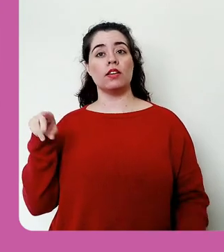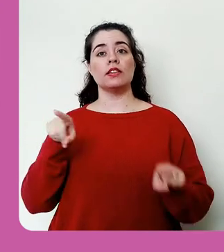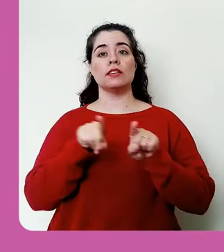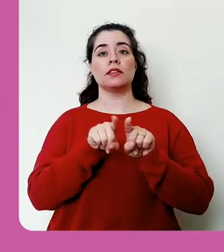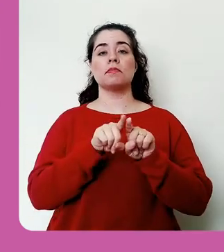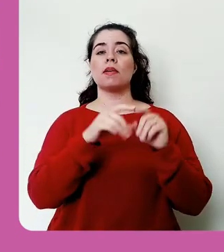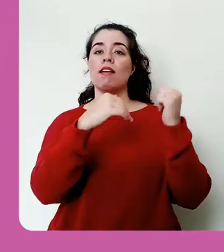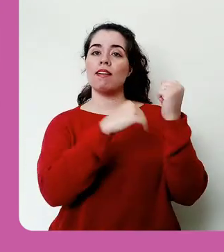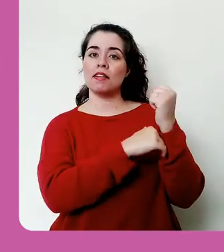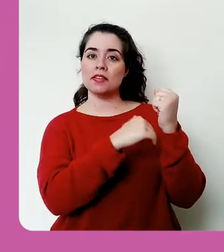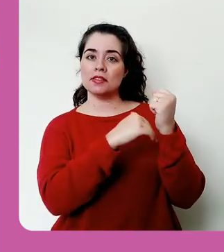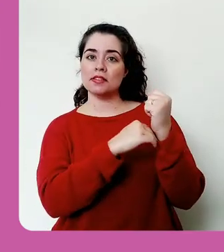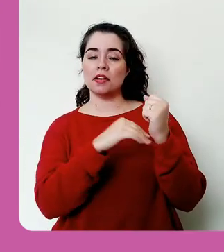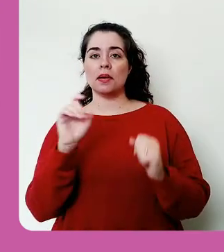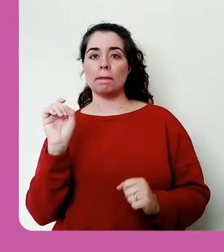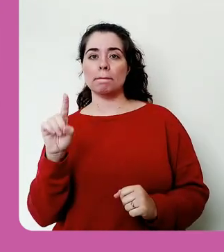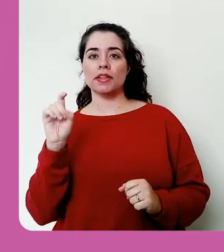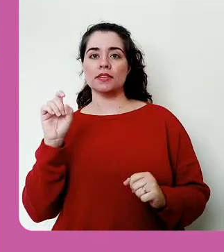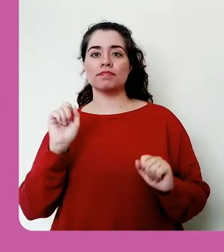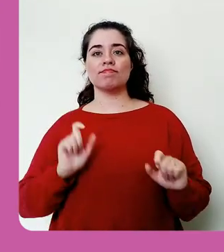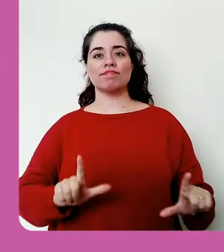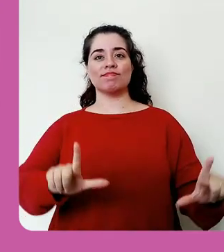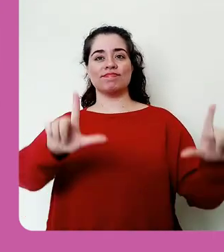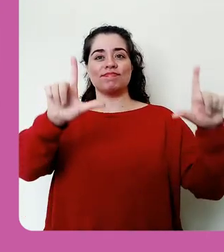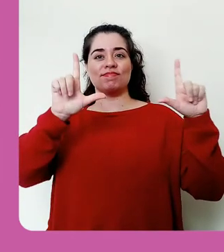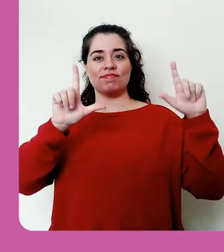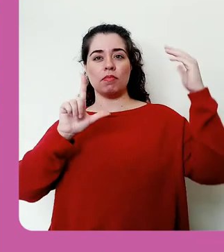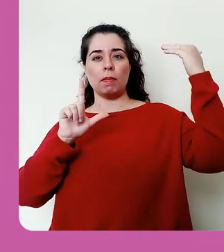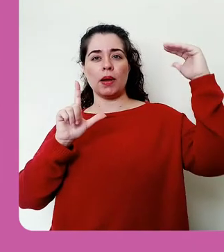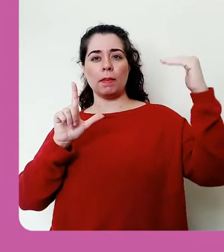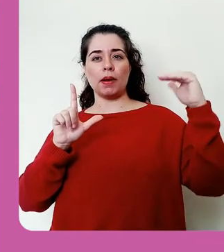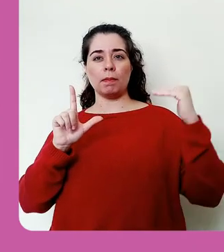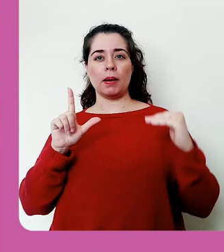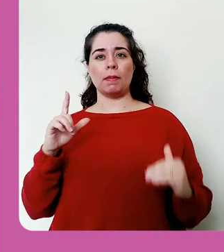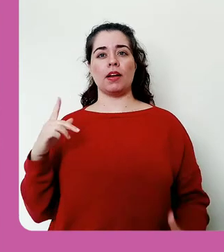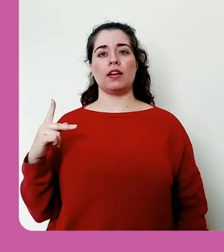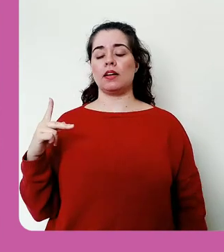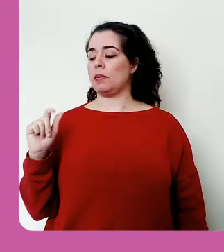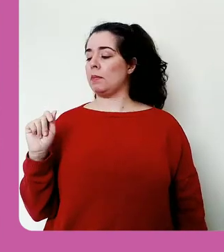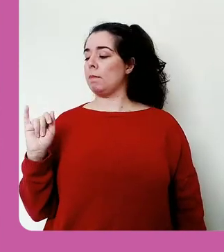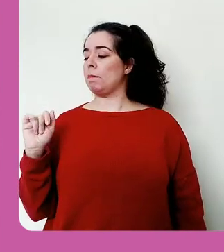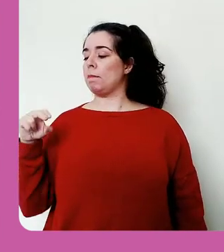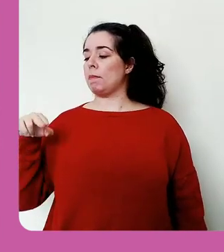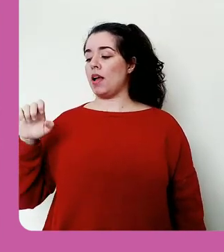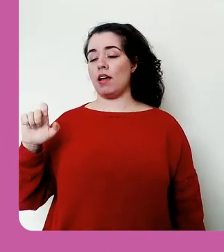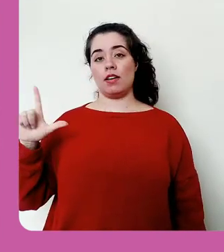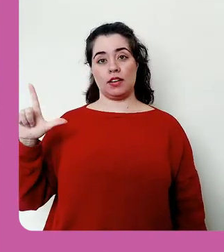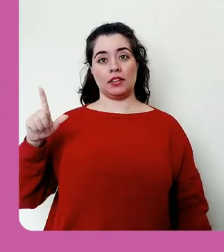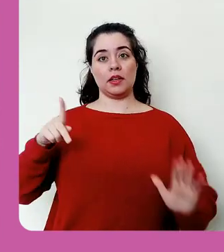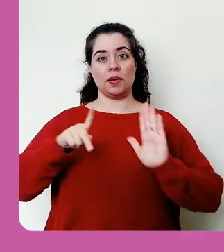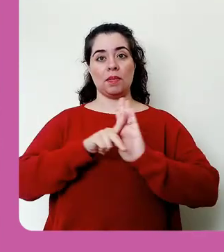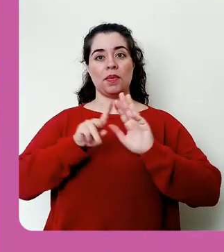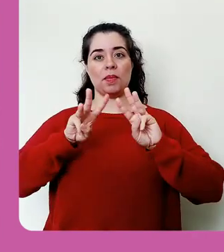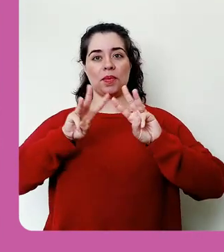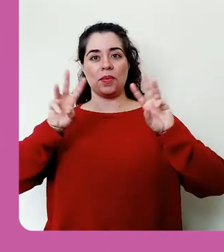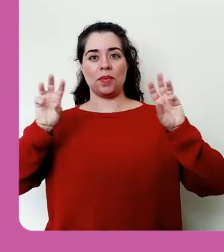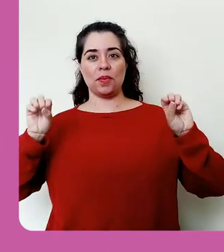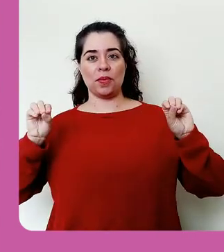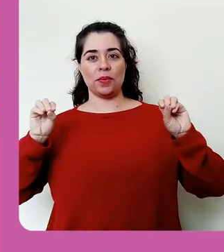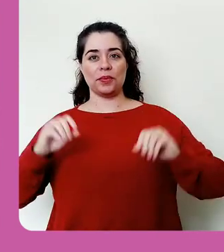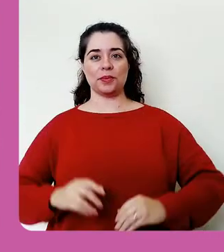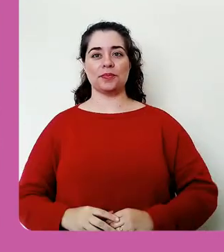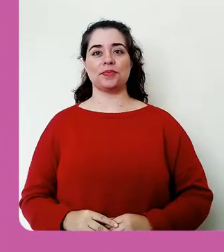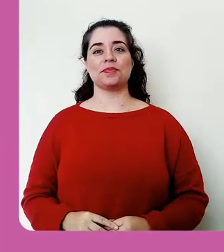senha e estaremos no painel do